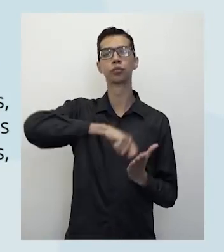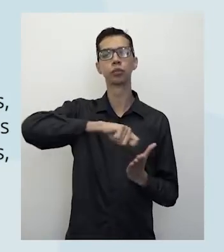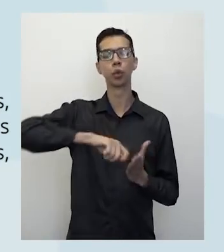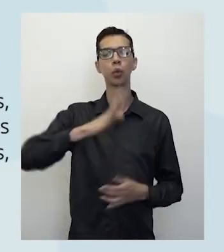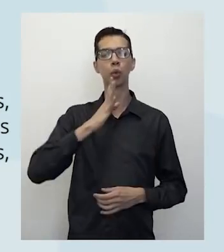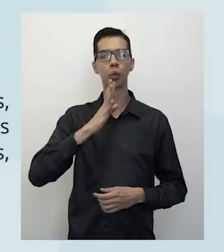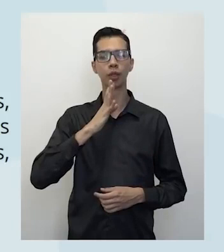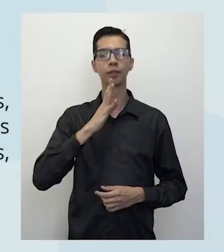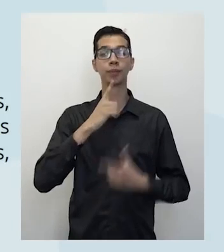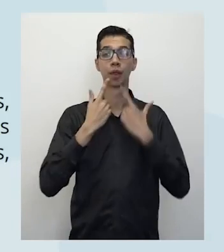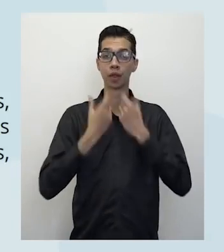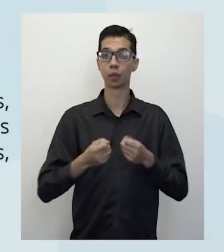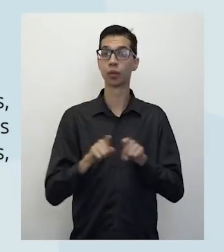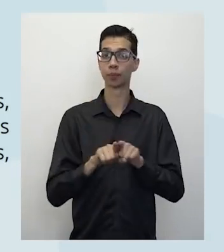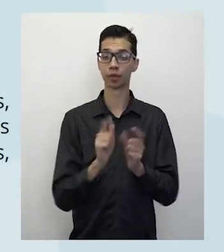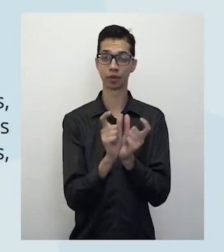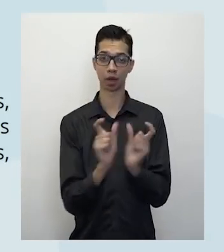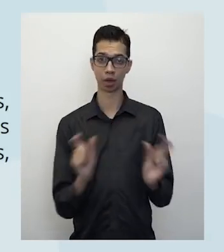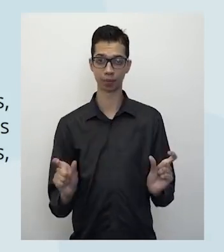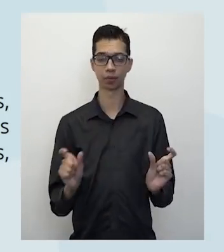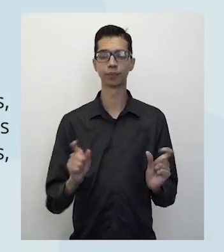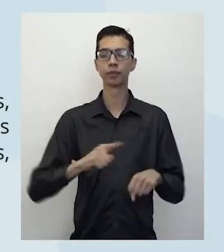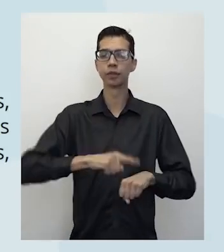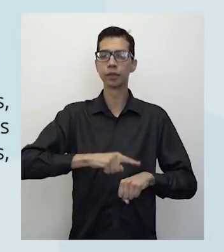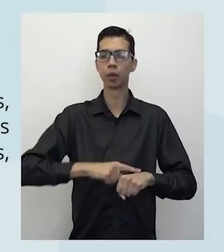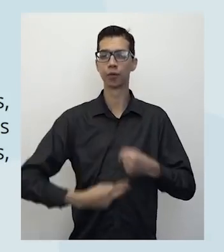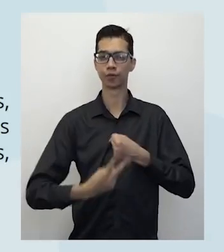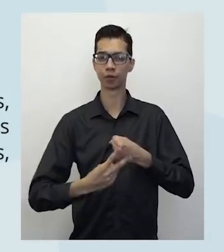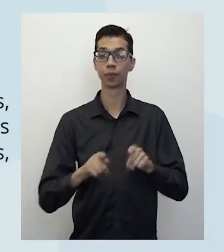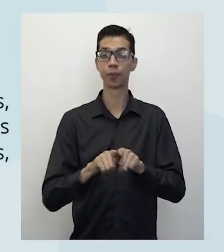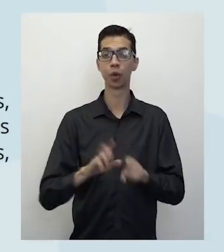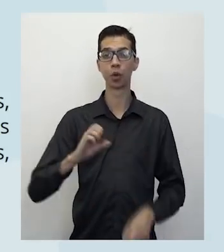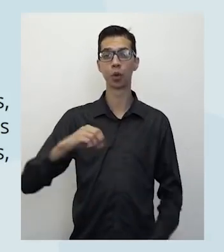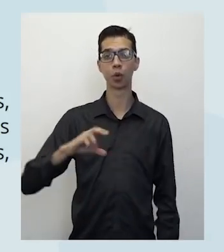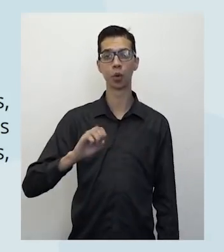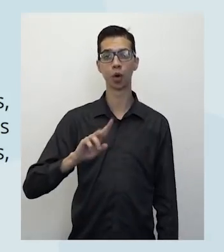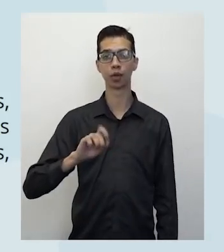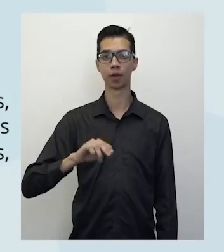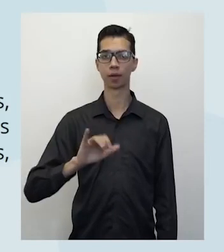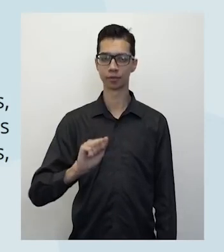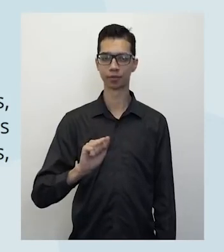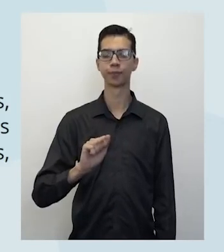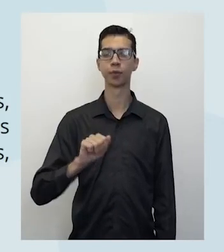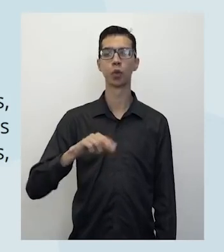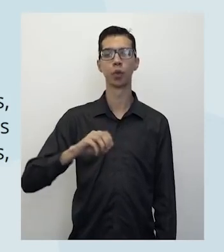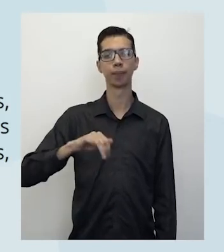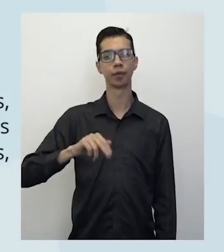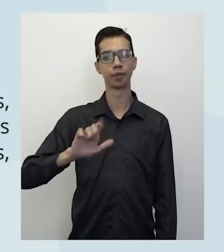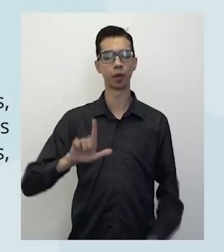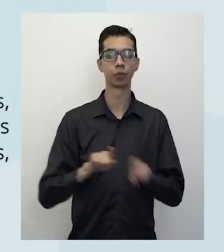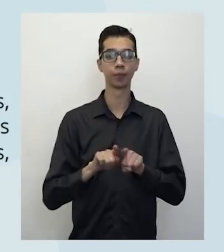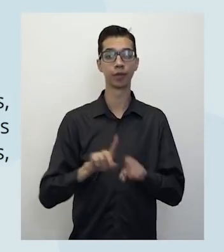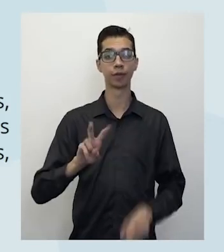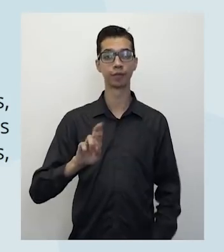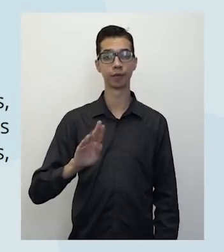linguísticos e gramaticais, como tempos verbais, concordâncias nominal e verbal, regras ortográficas, pontuação,